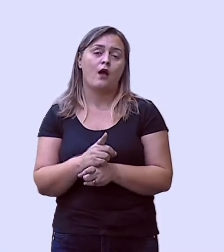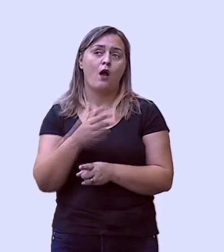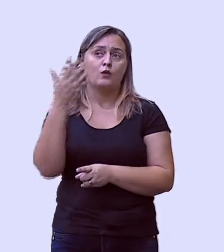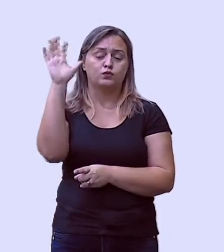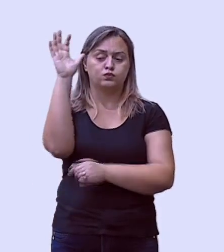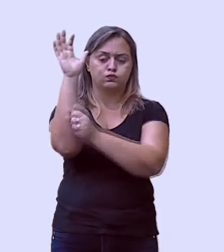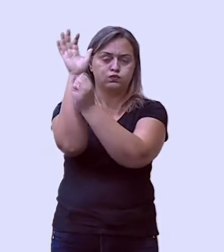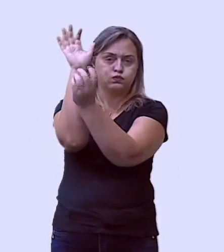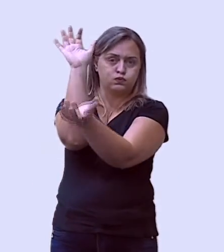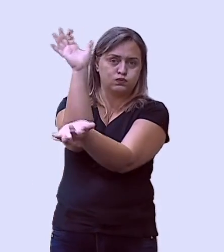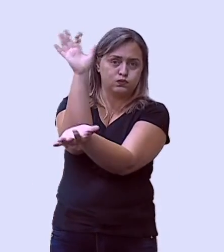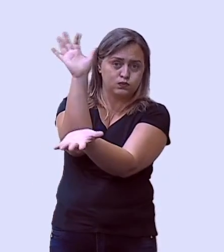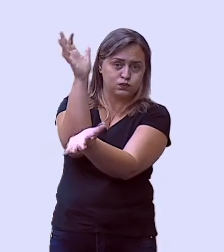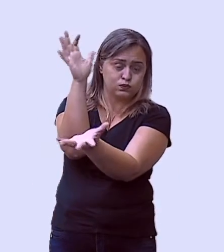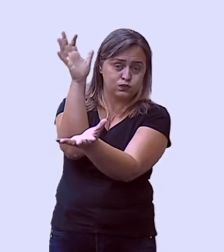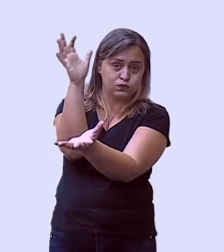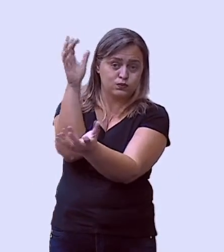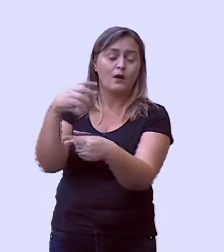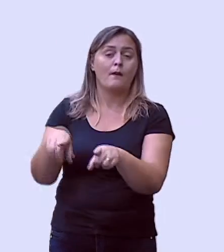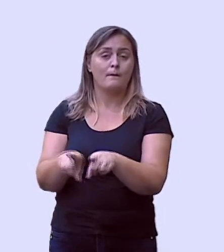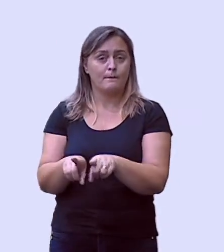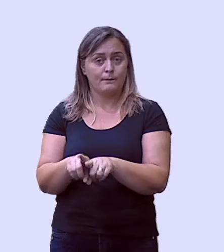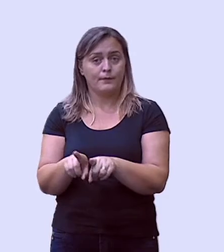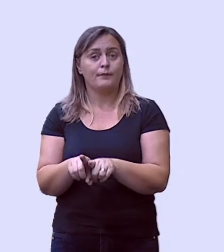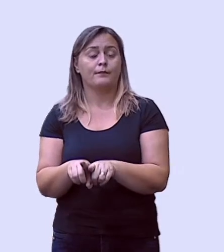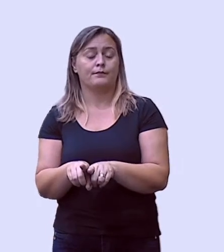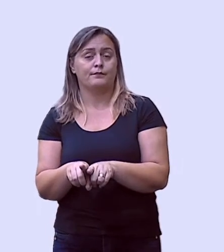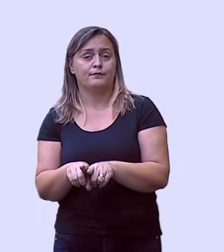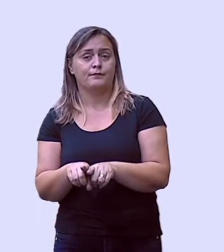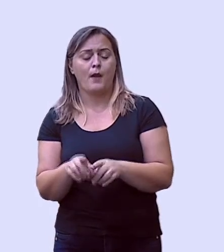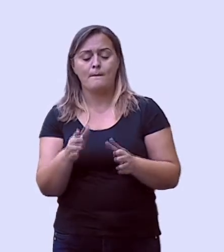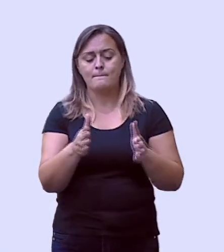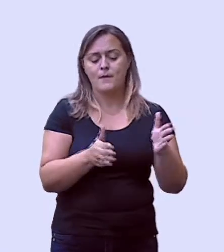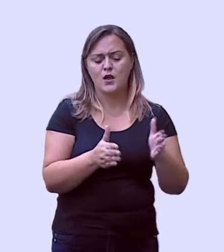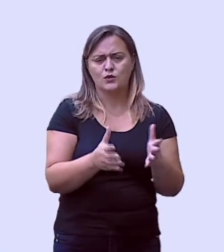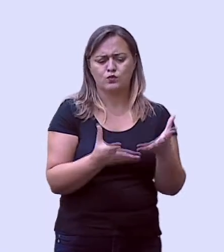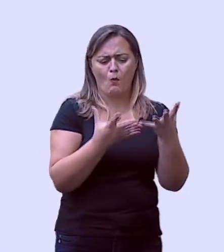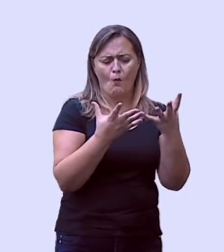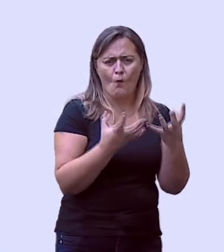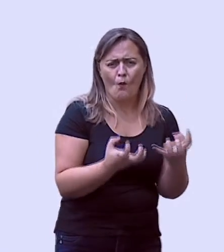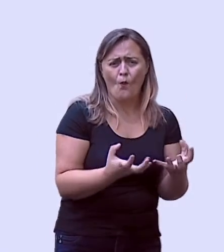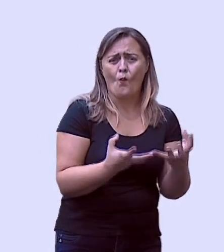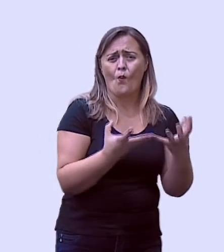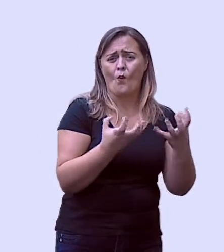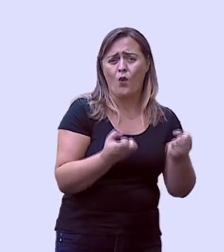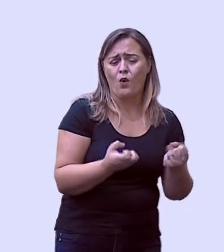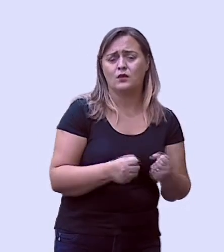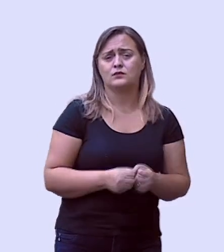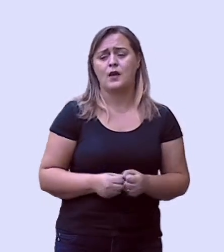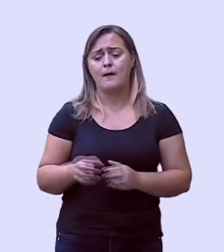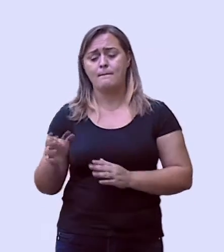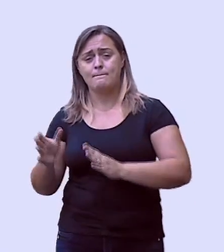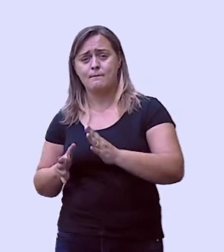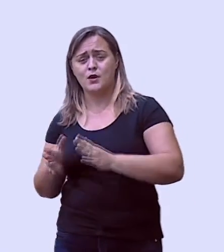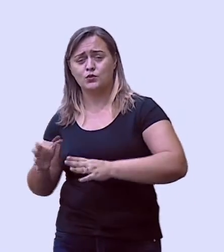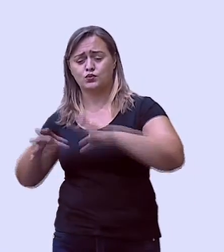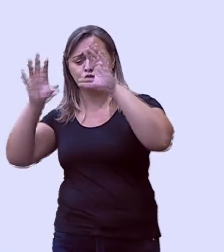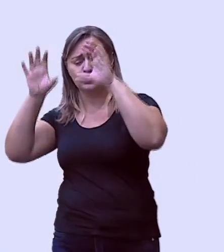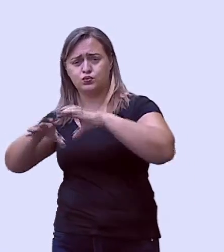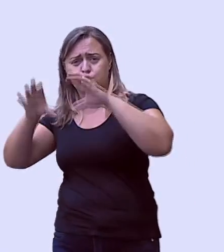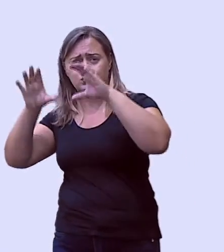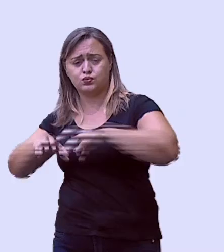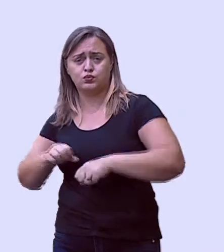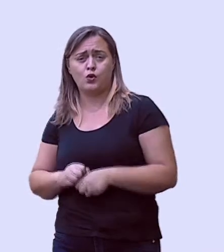ter, né, períodos de seca e períodos de chuva, períodos frios, chegando até